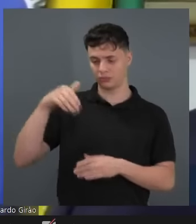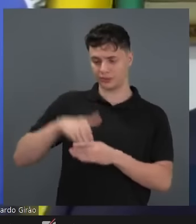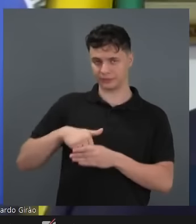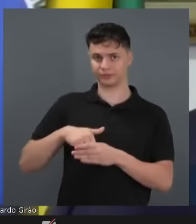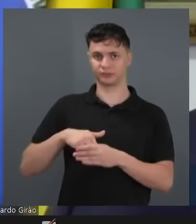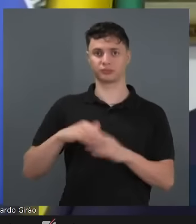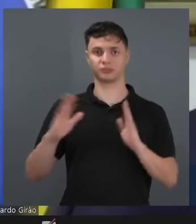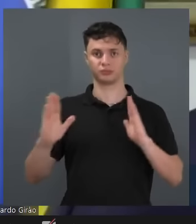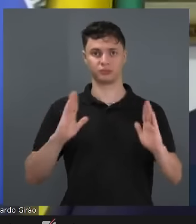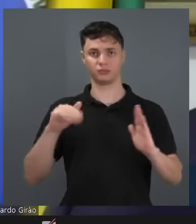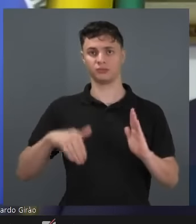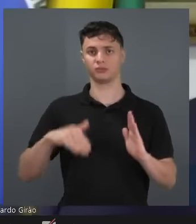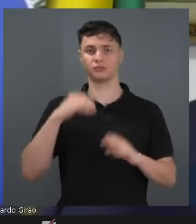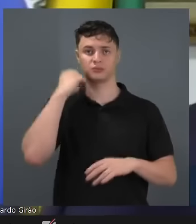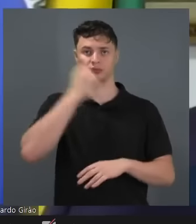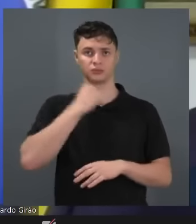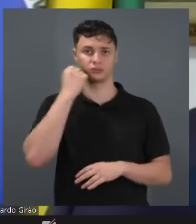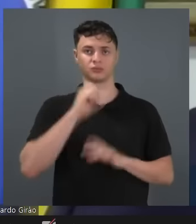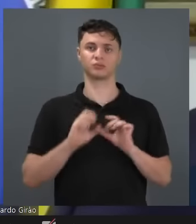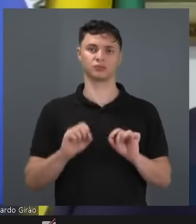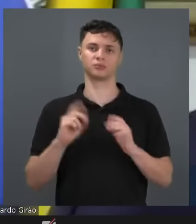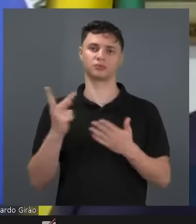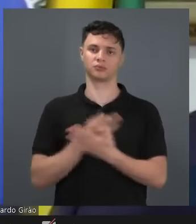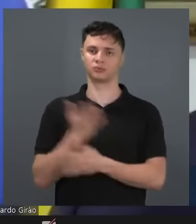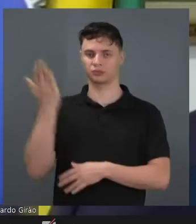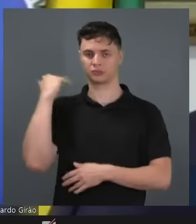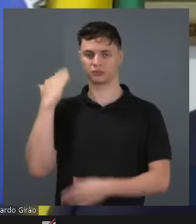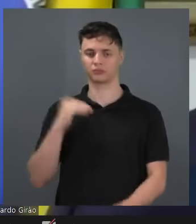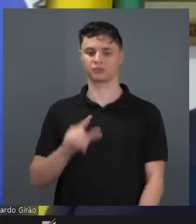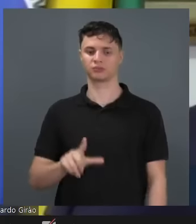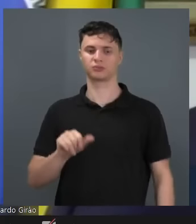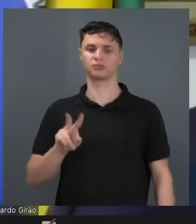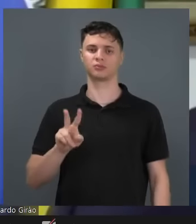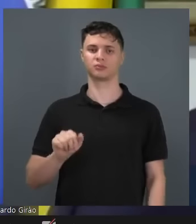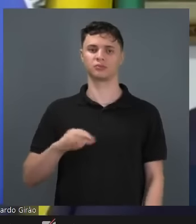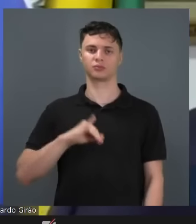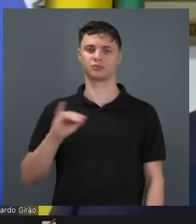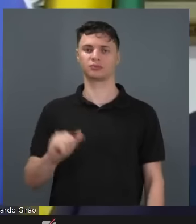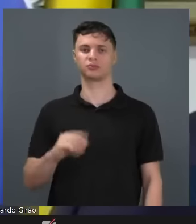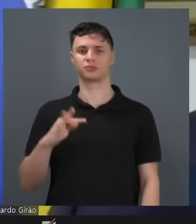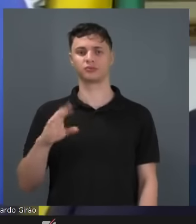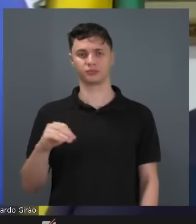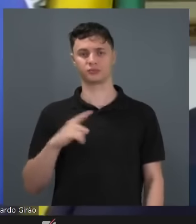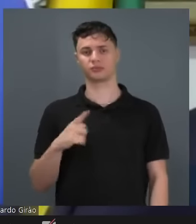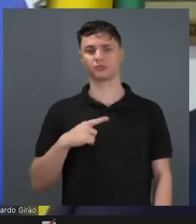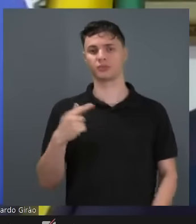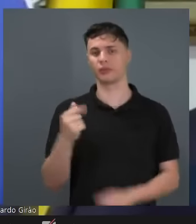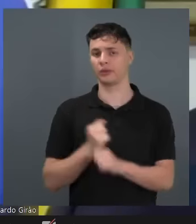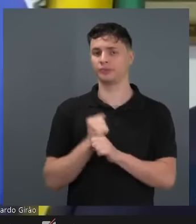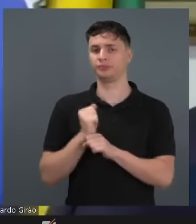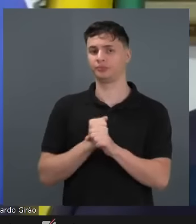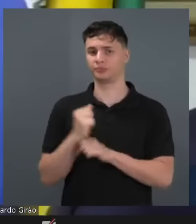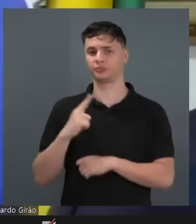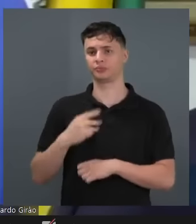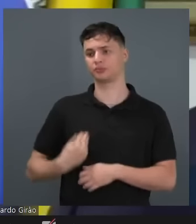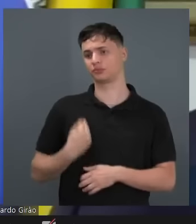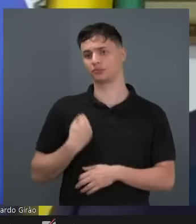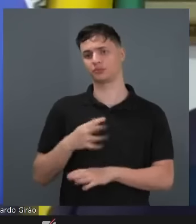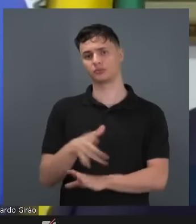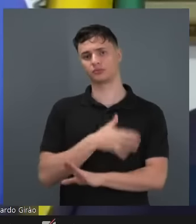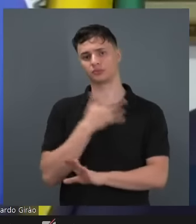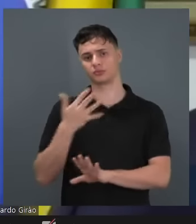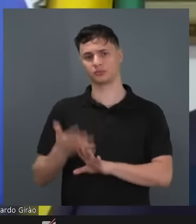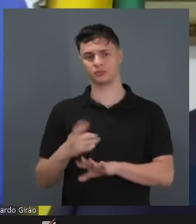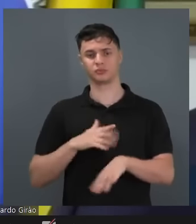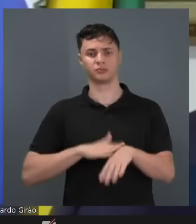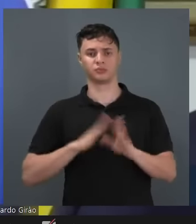esse mandato no Senado foi a Operação Lava Jato. Em 7 anos de vida e dezenas de